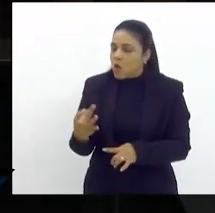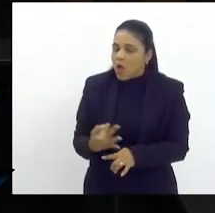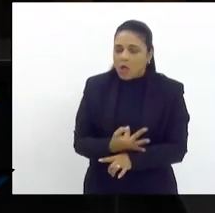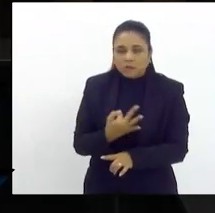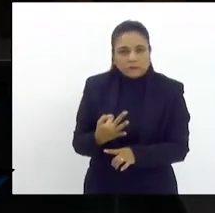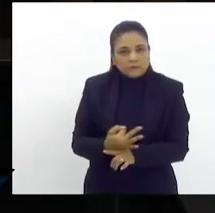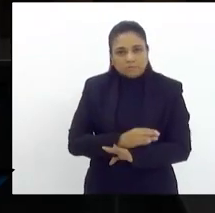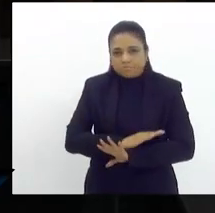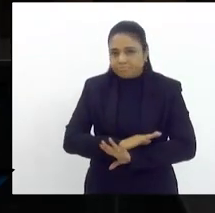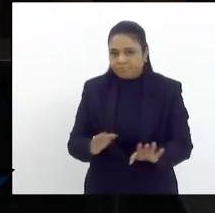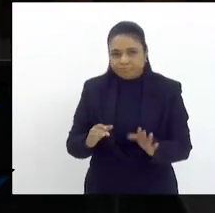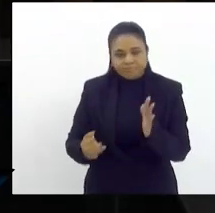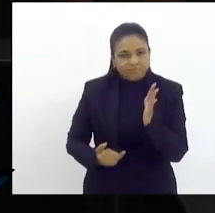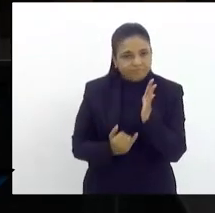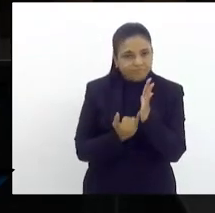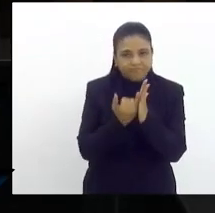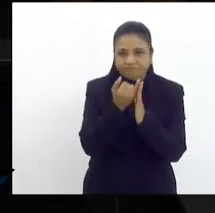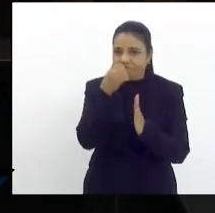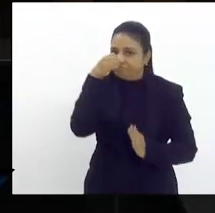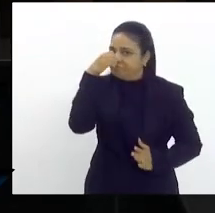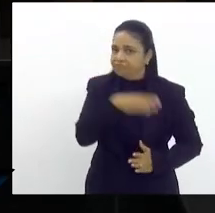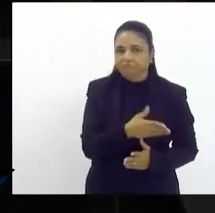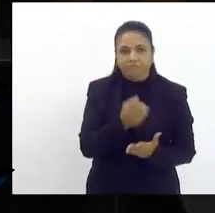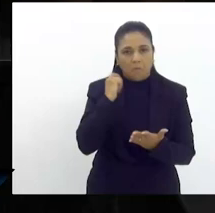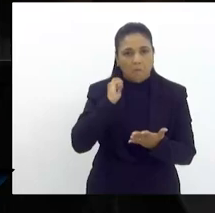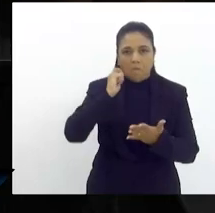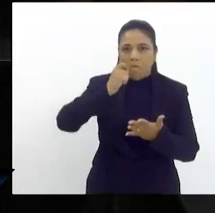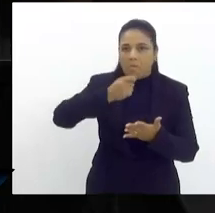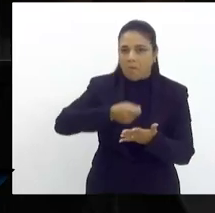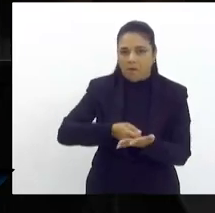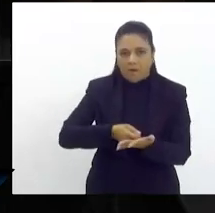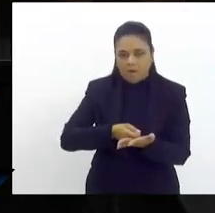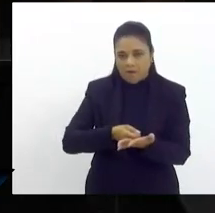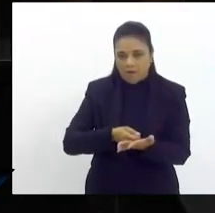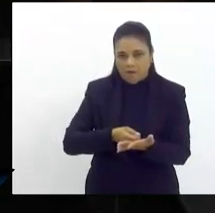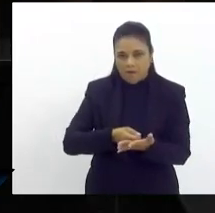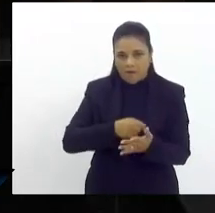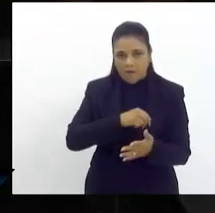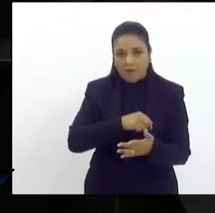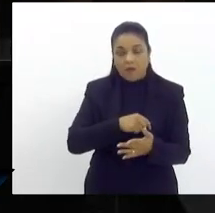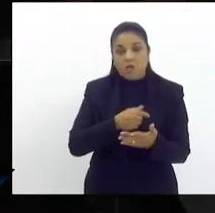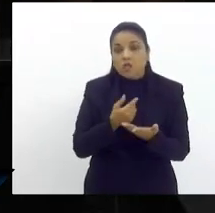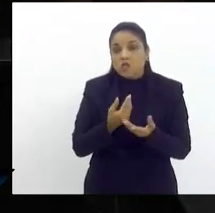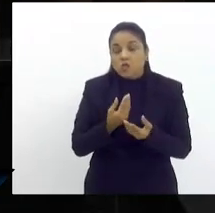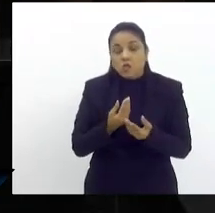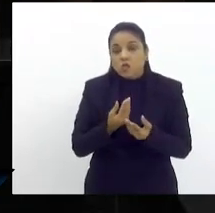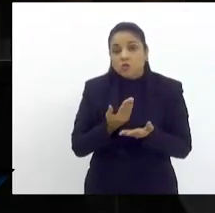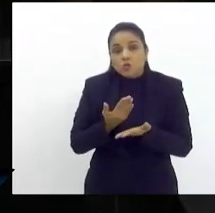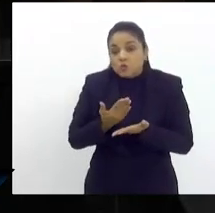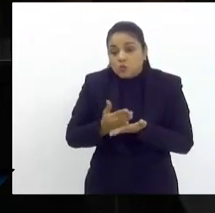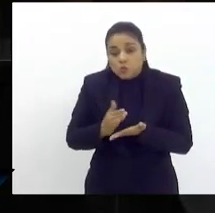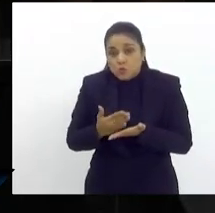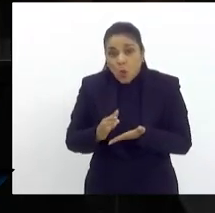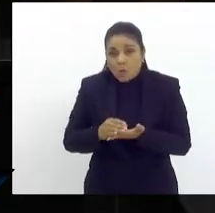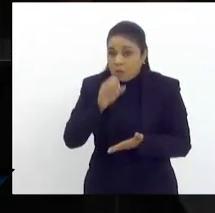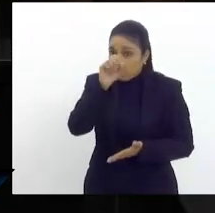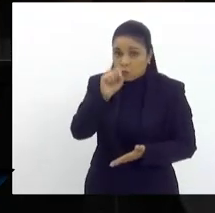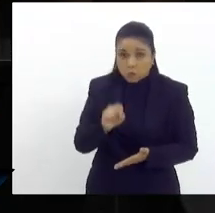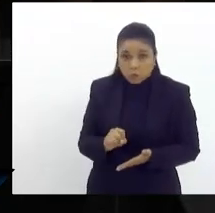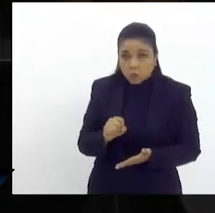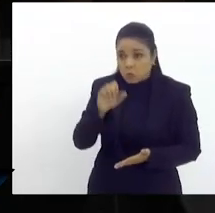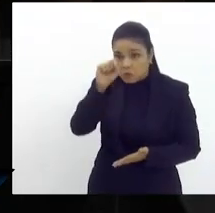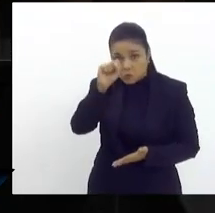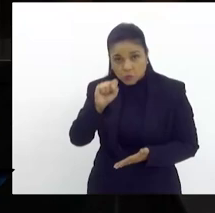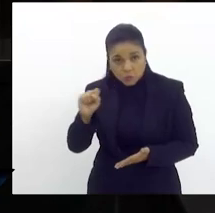juros distorcivos que estão pagando porque não sobra os estados do sul Sudeste